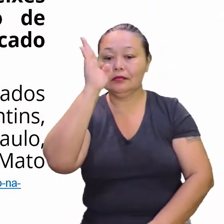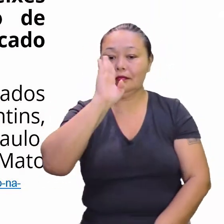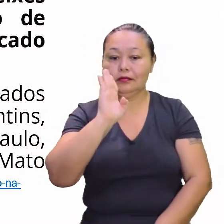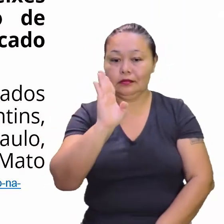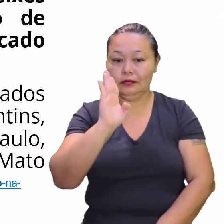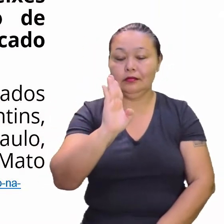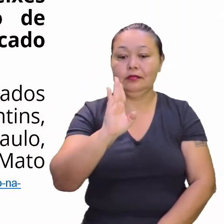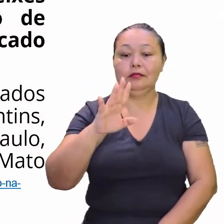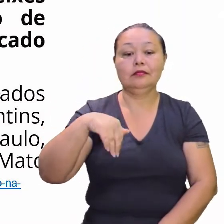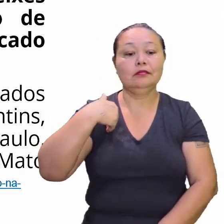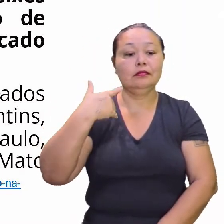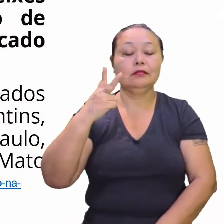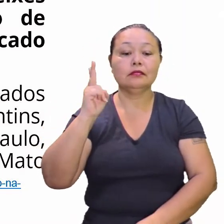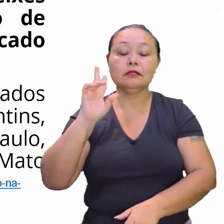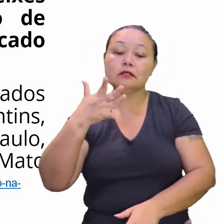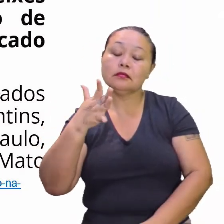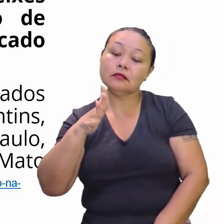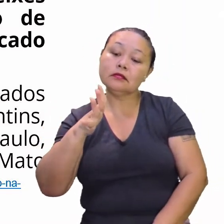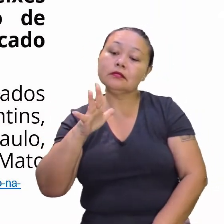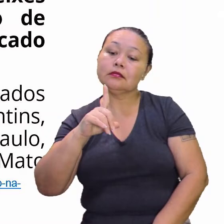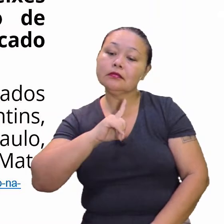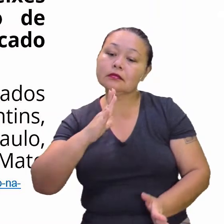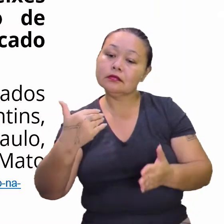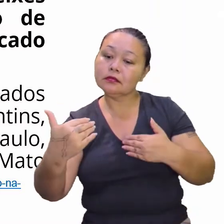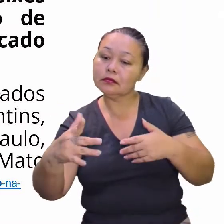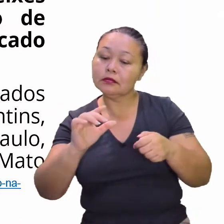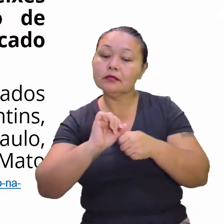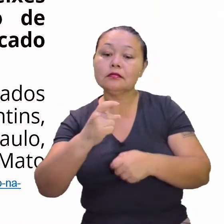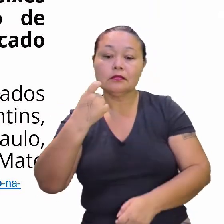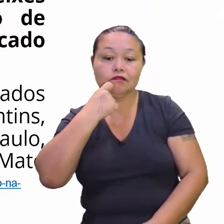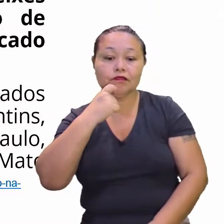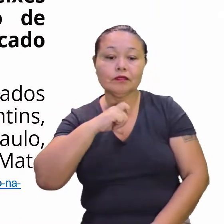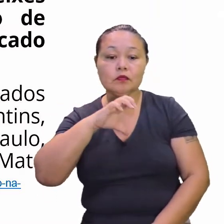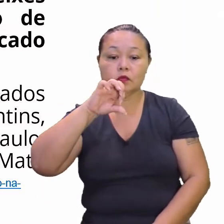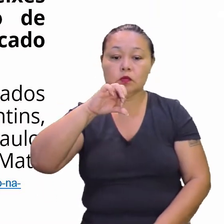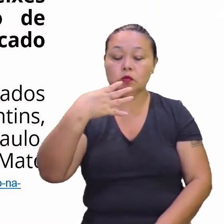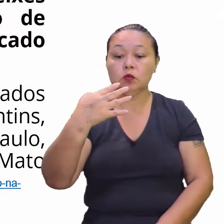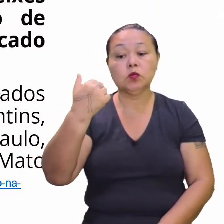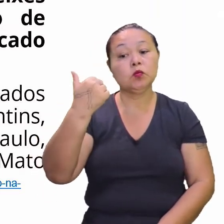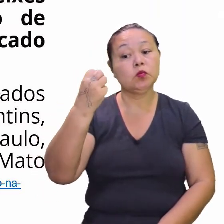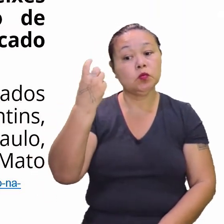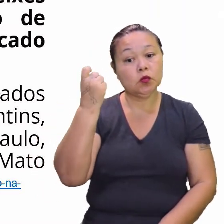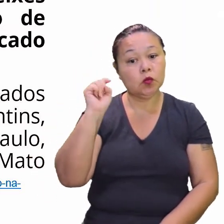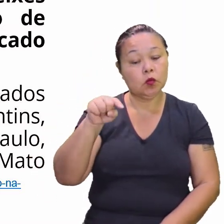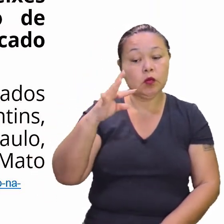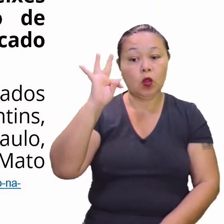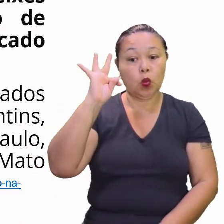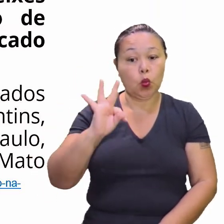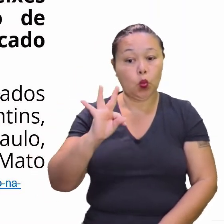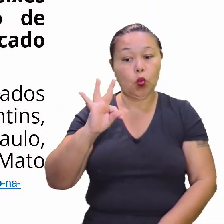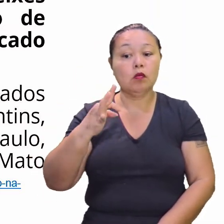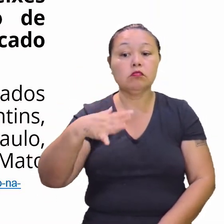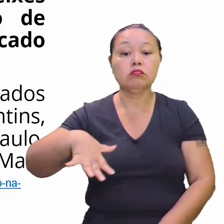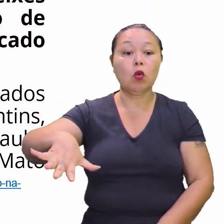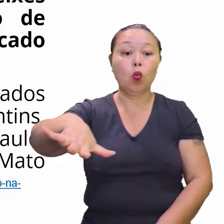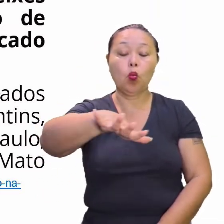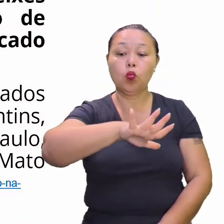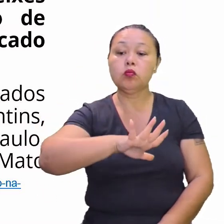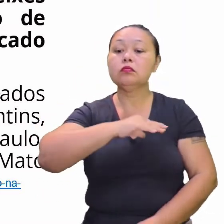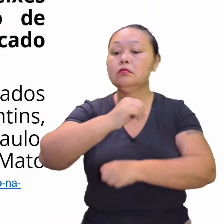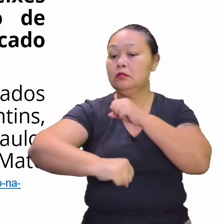Brasil, com uma produção aproximadamente de 94 mil toneladas de pescado em